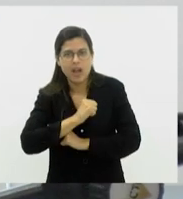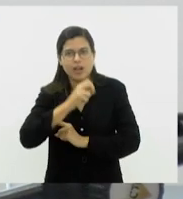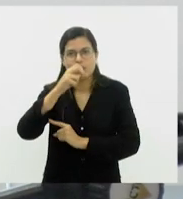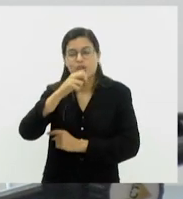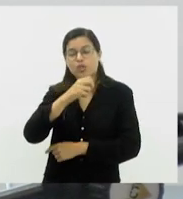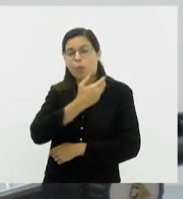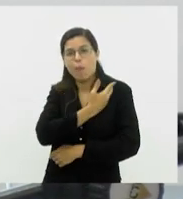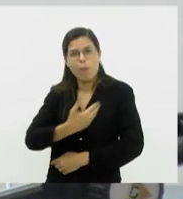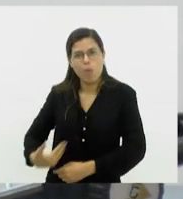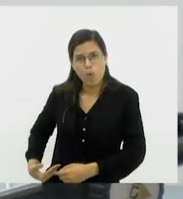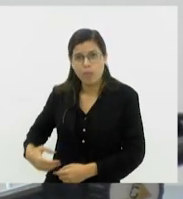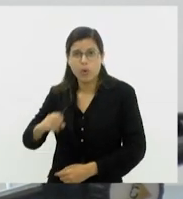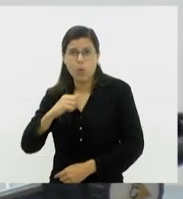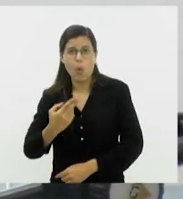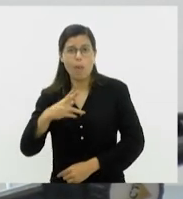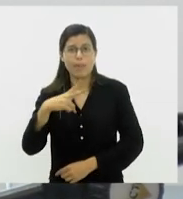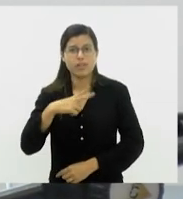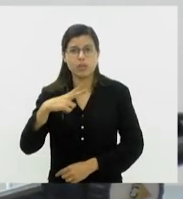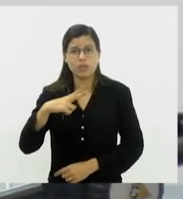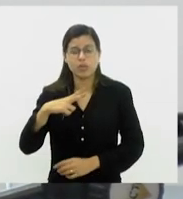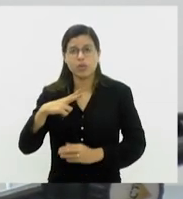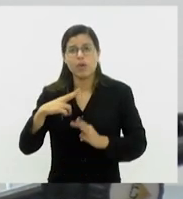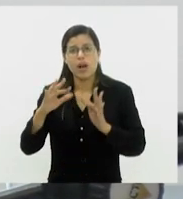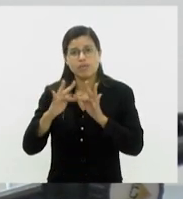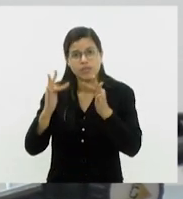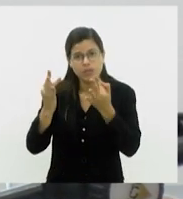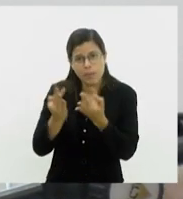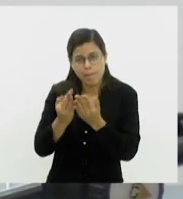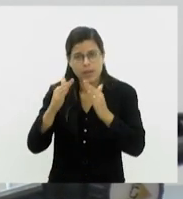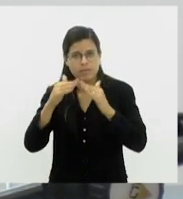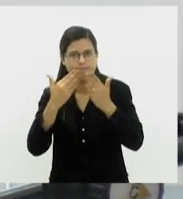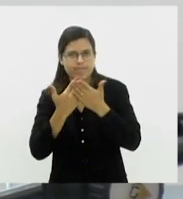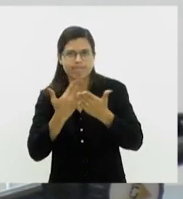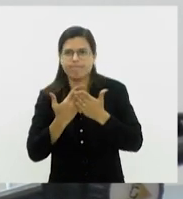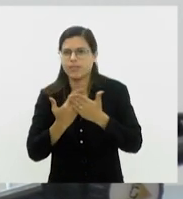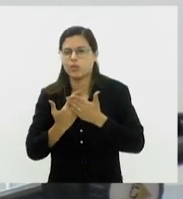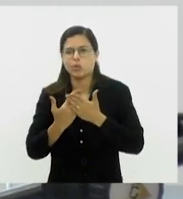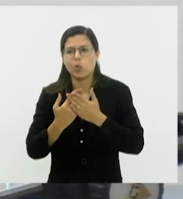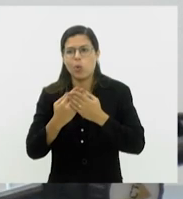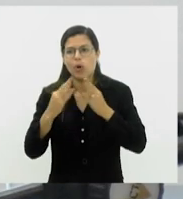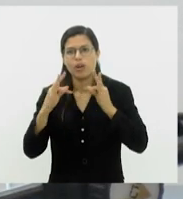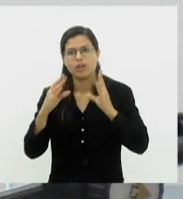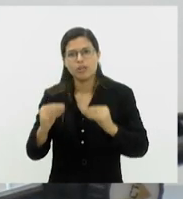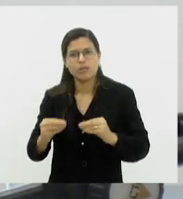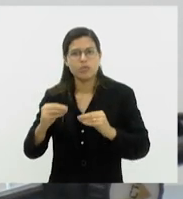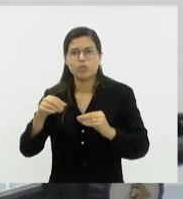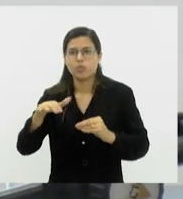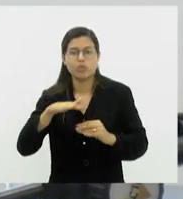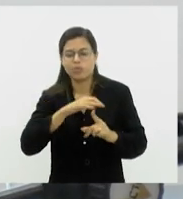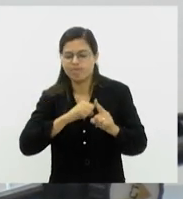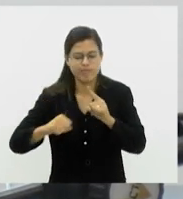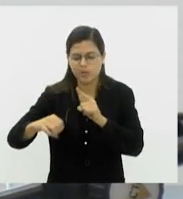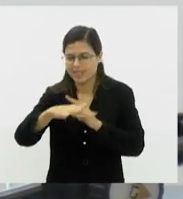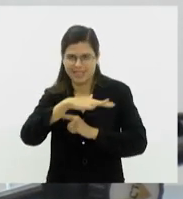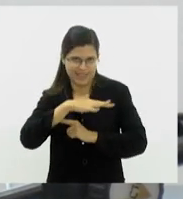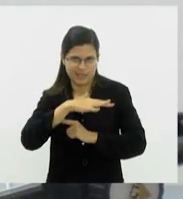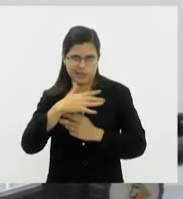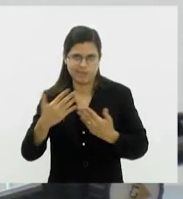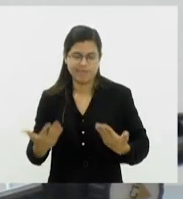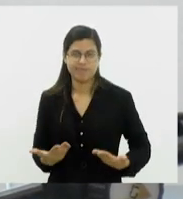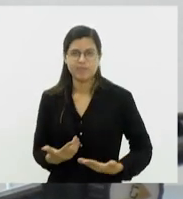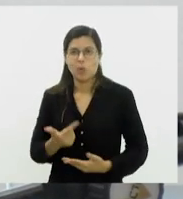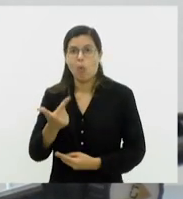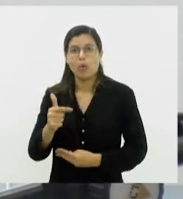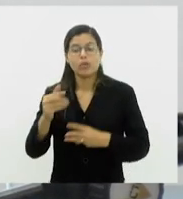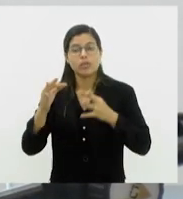seja no setor privado na família nas escolas enfim em todo meio social a outra certeza